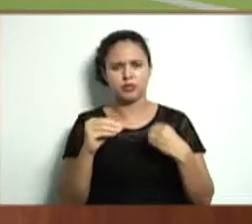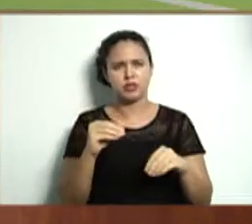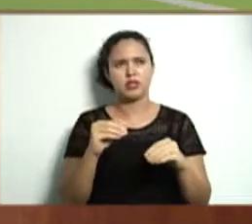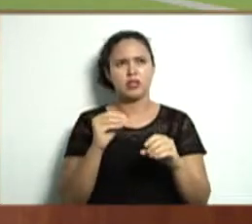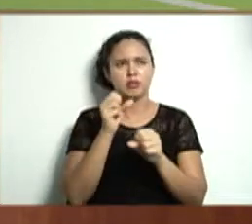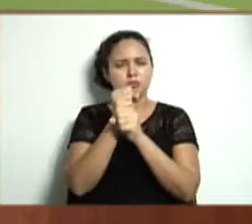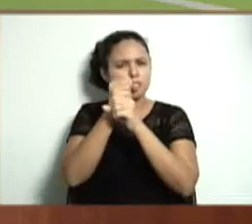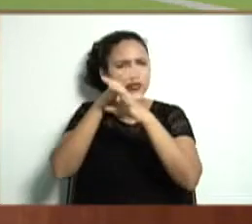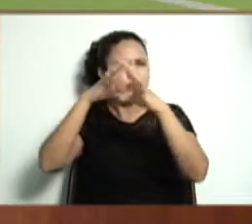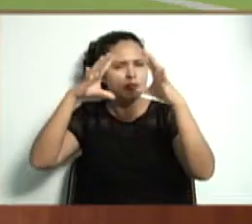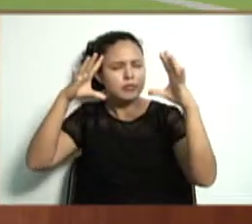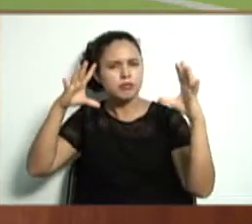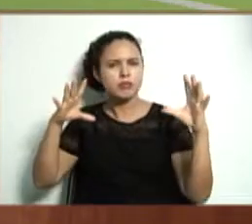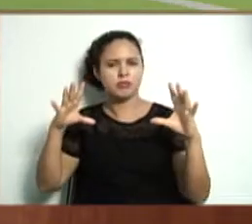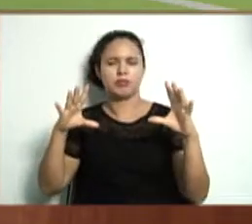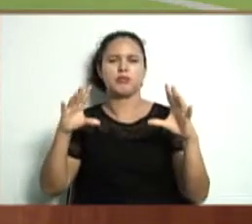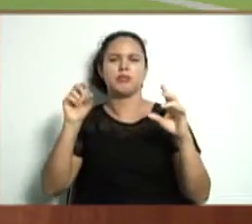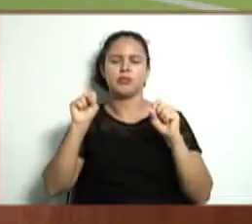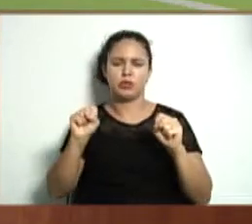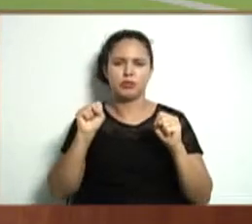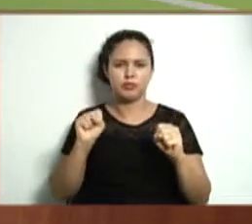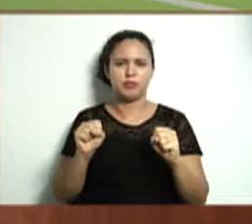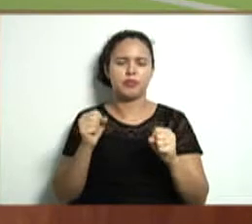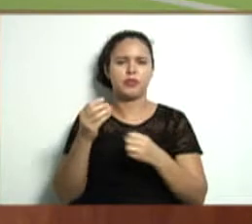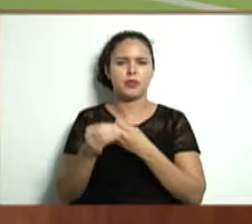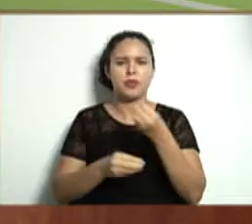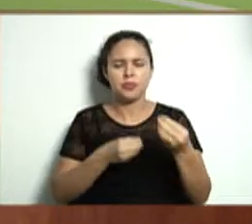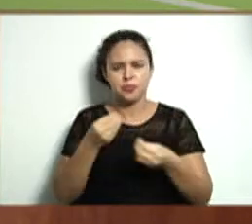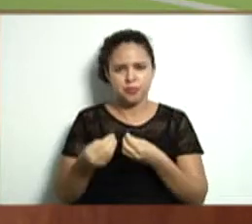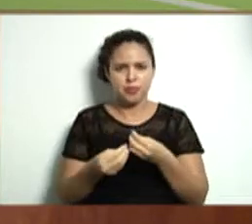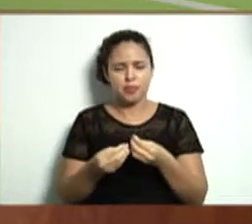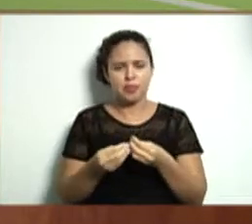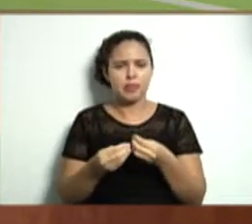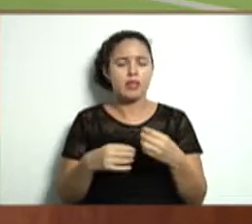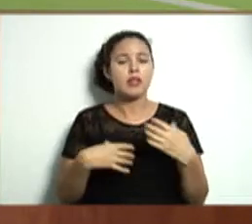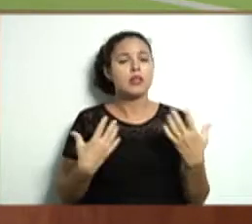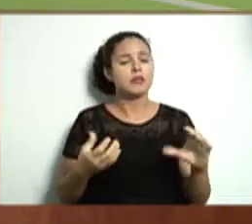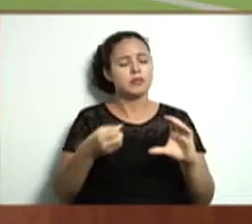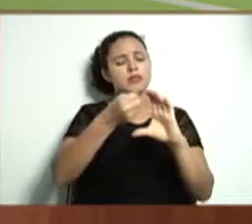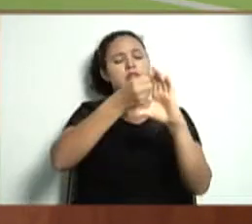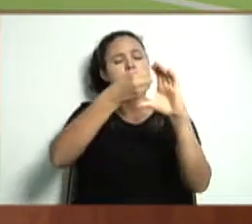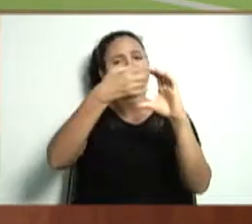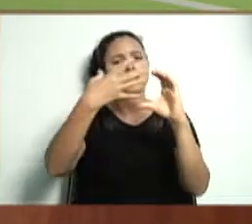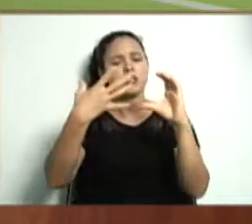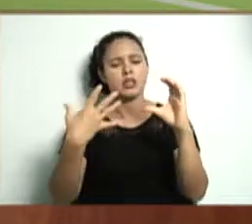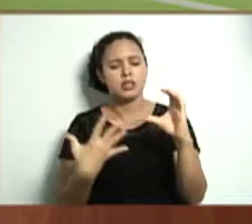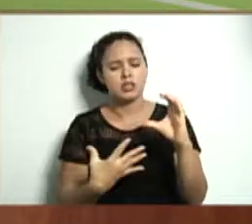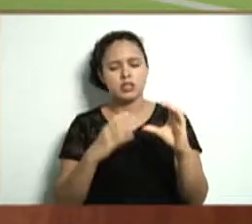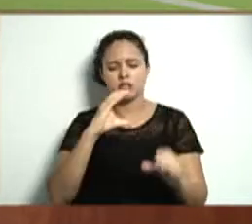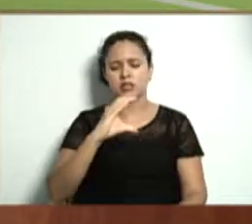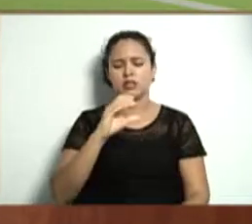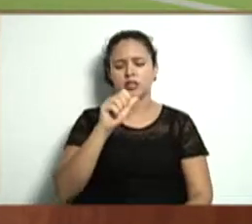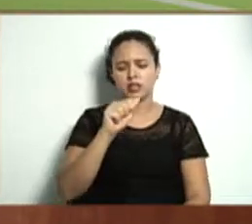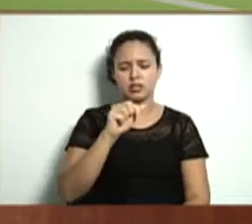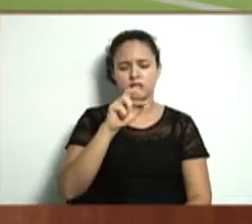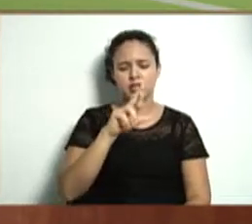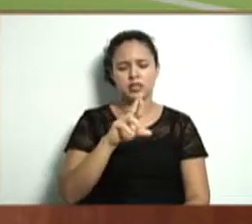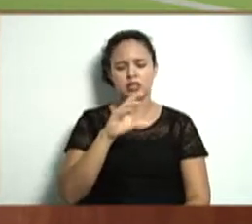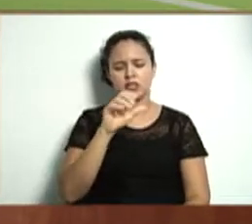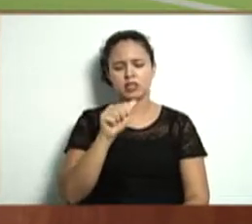olhando detalhadamente o modo de produção. Mas quais são as características? Como é que nós podemos